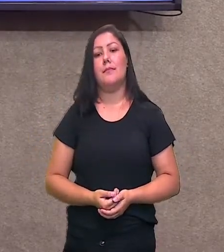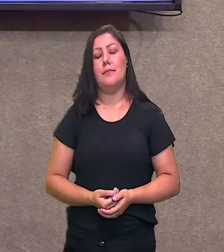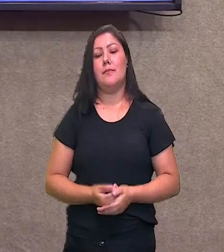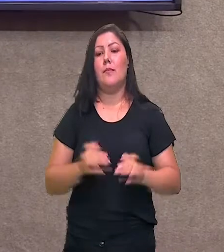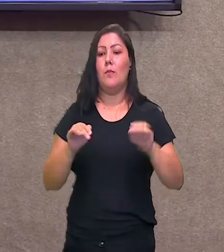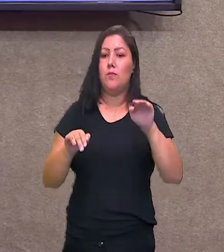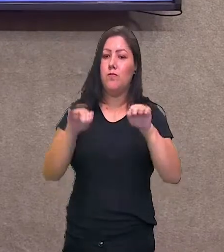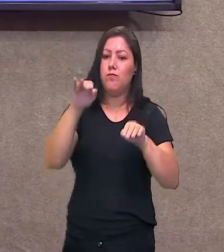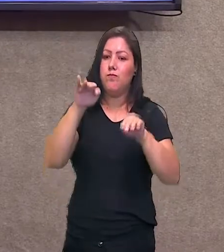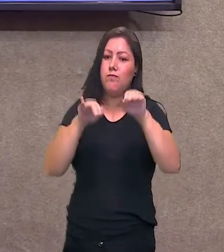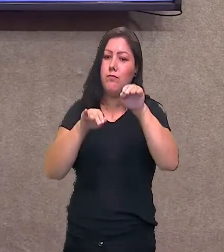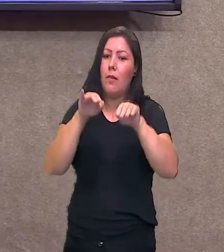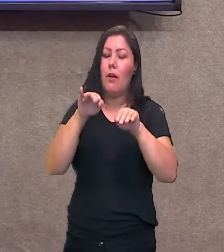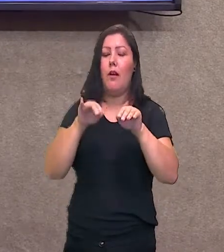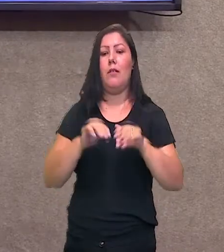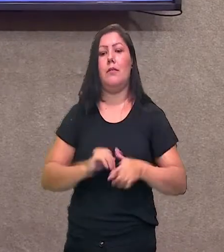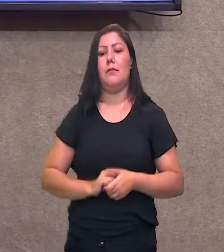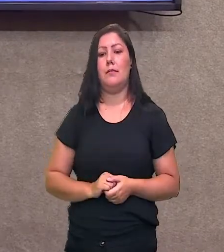certo controle,